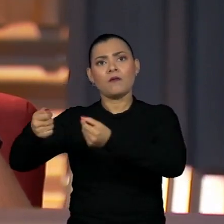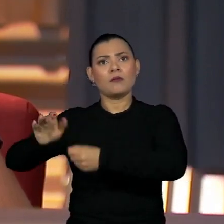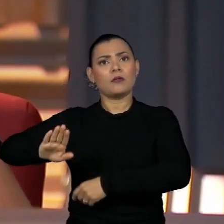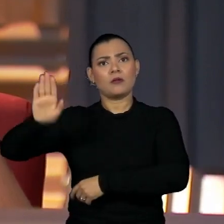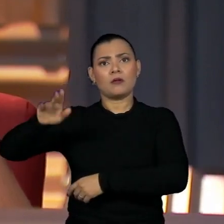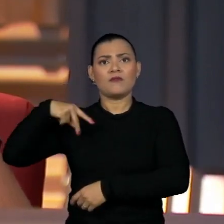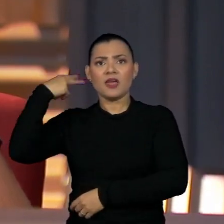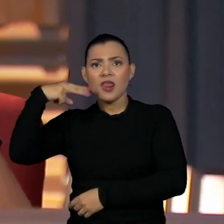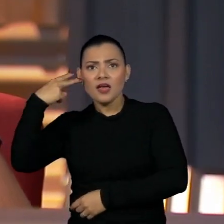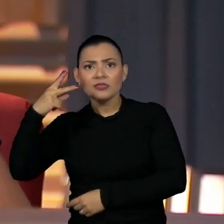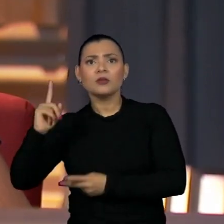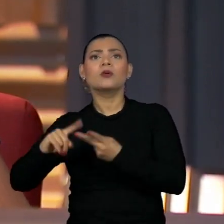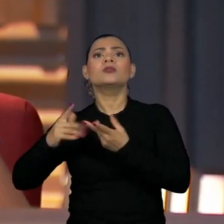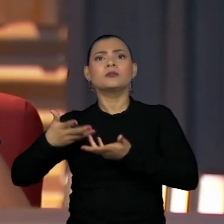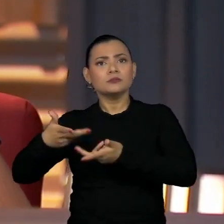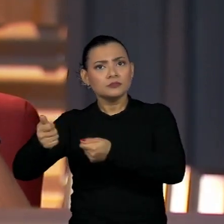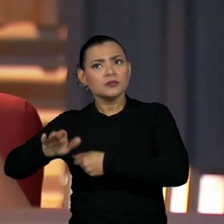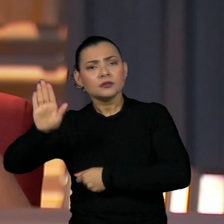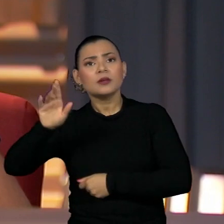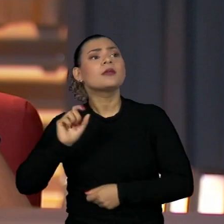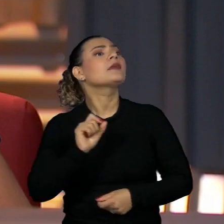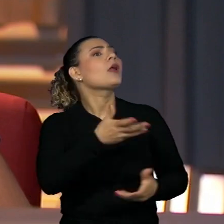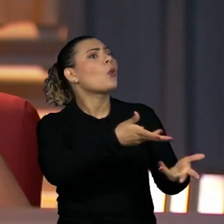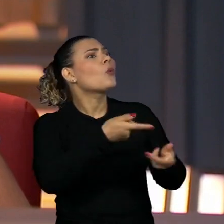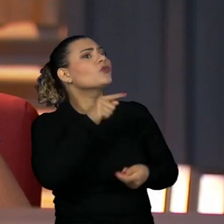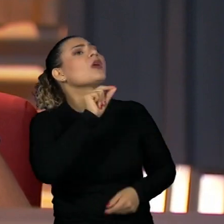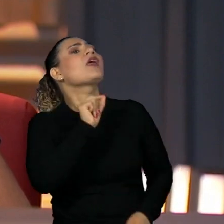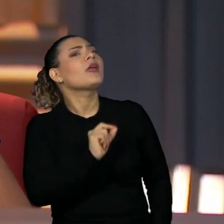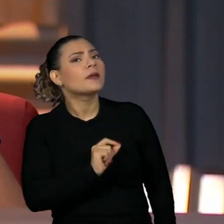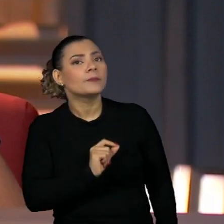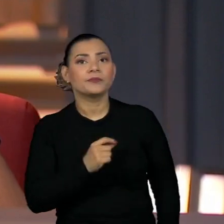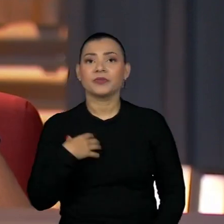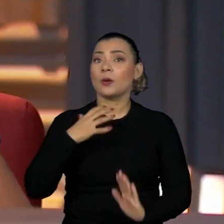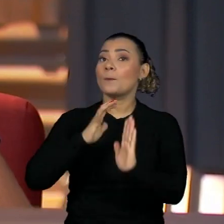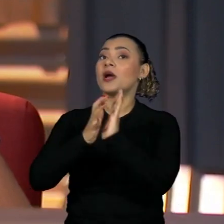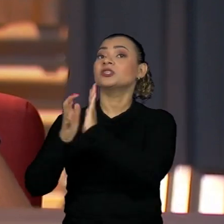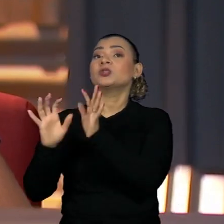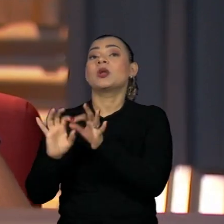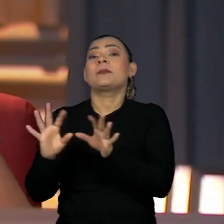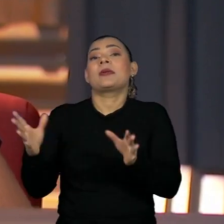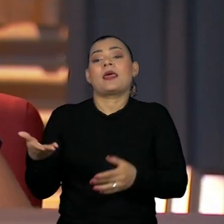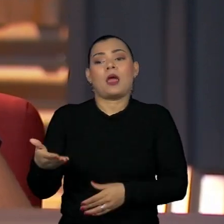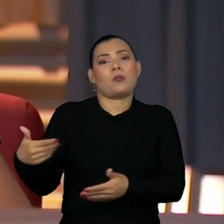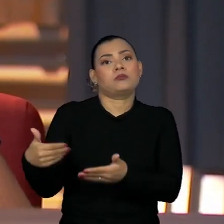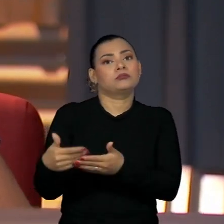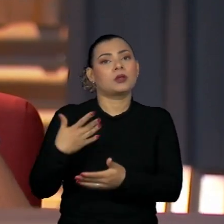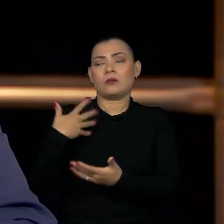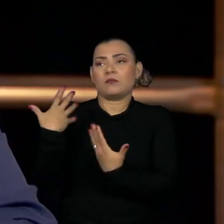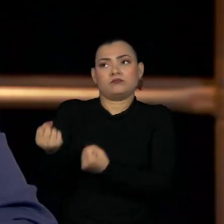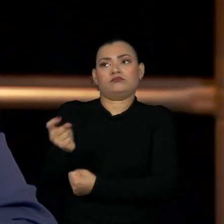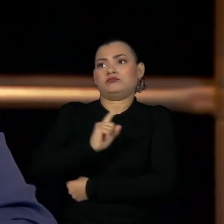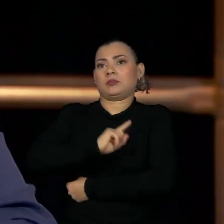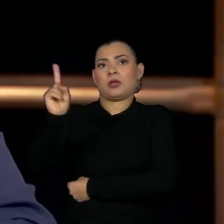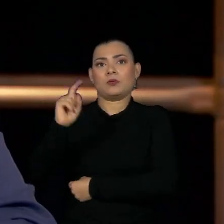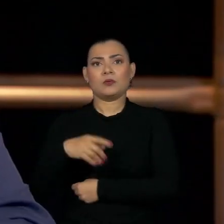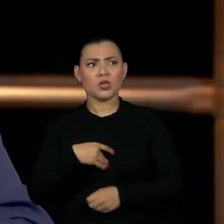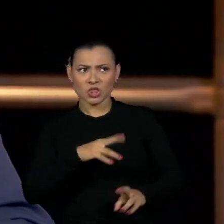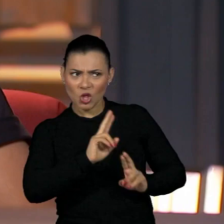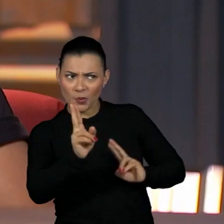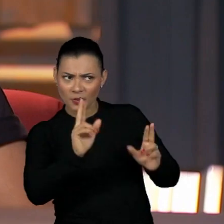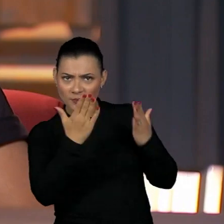como vereador. Já. Quem te convidou? Uns partidos liberais. É? E eu falei não. Dá para falar nomes